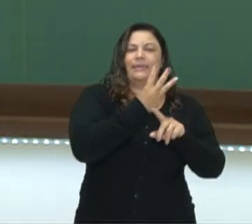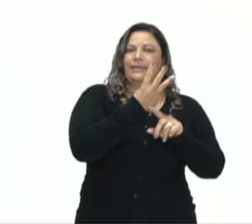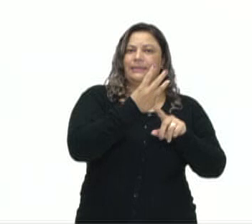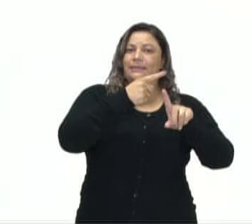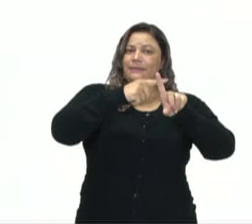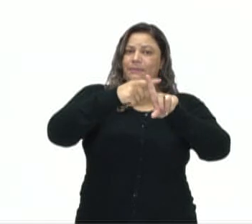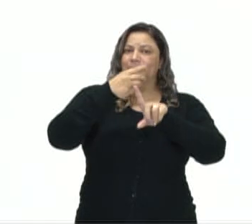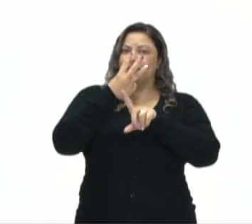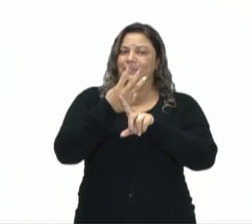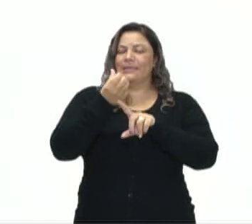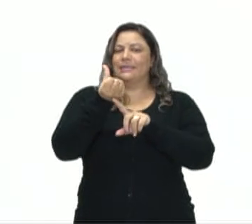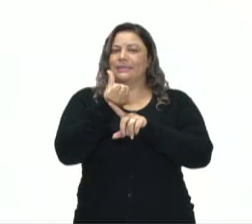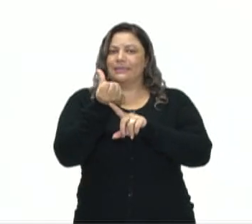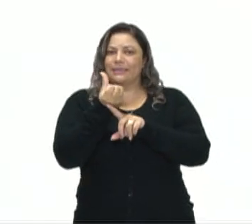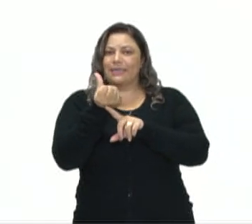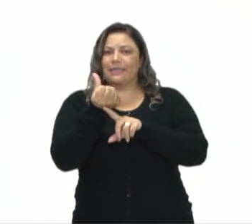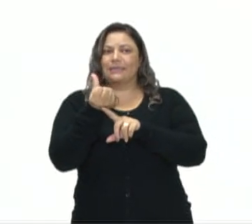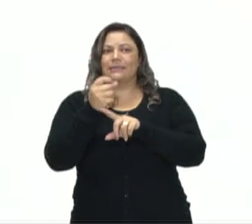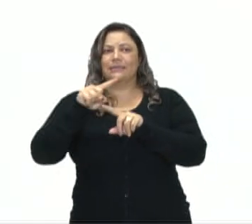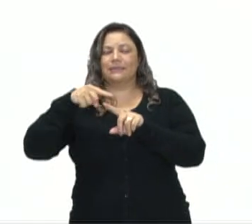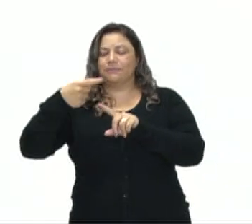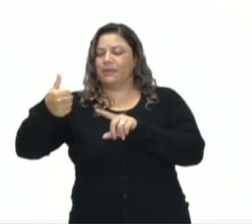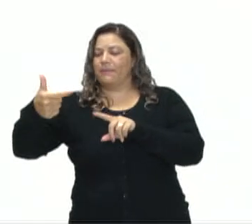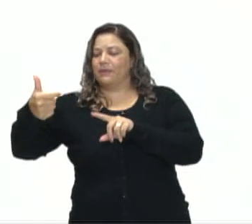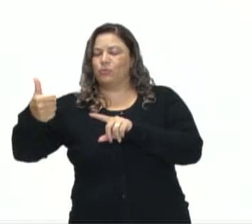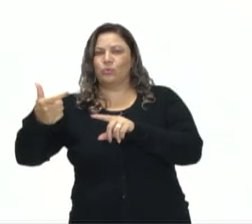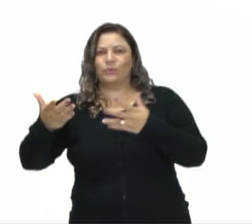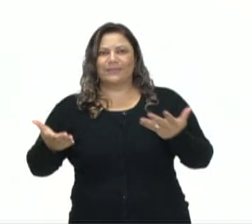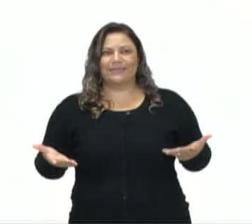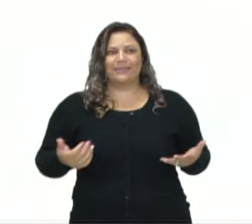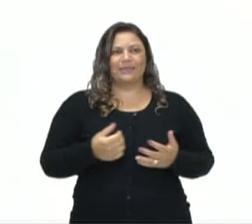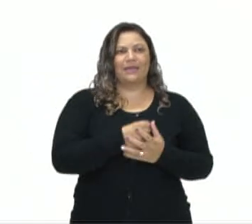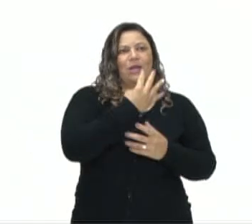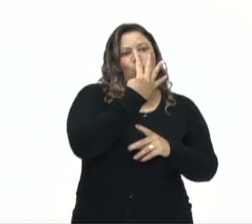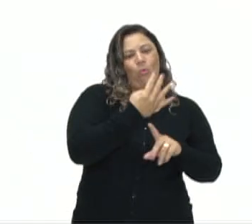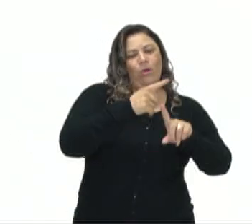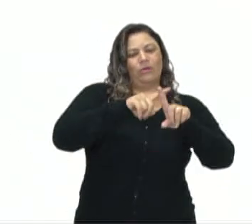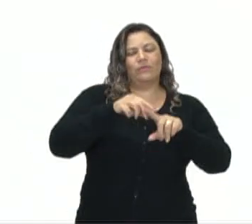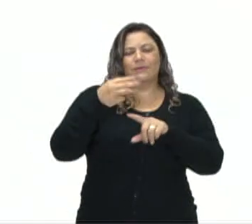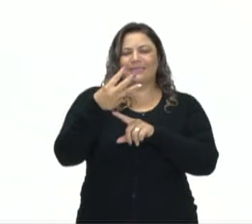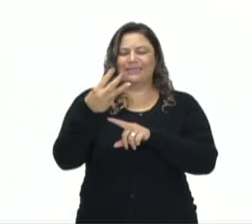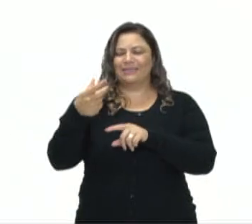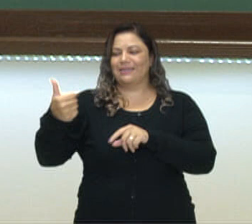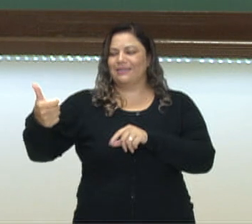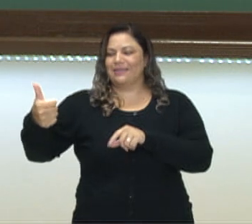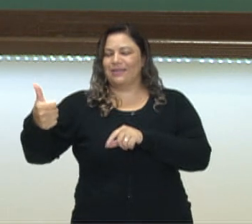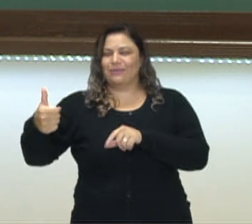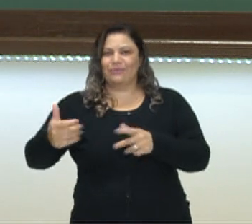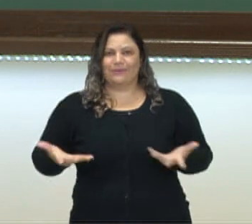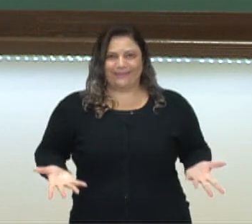6, mais 3, 9, mais 3, 12. Ou seja, 4 vezes o número 3 vai dar 12.